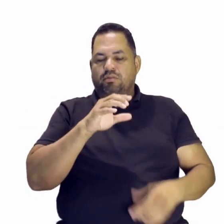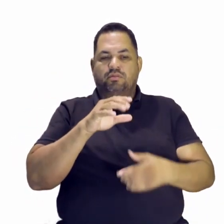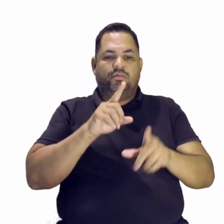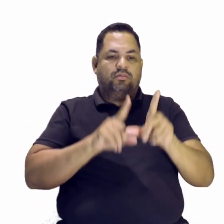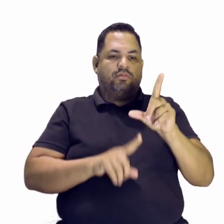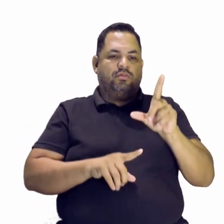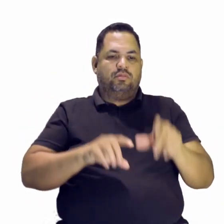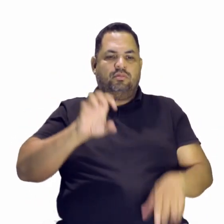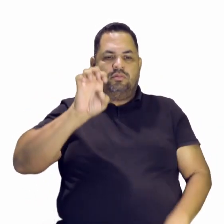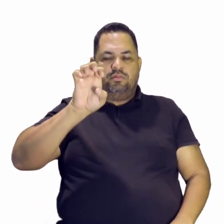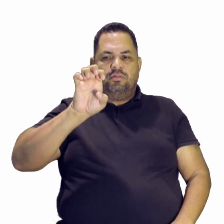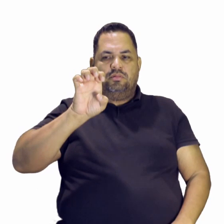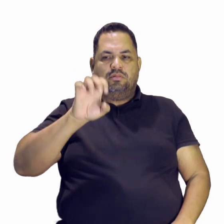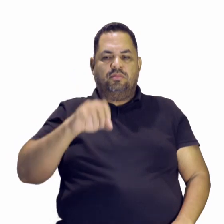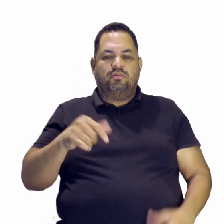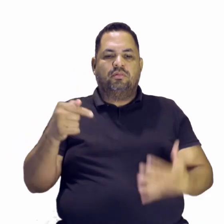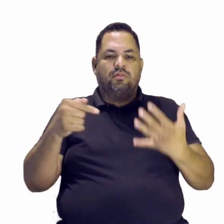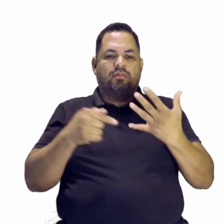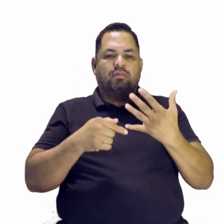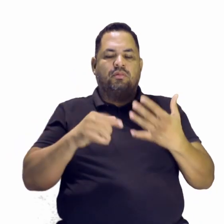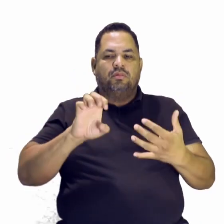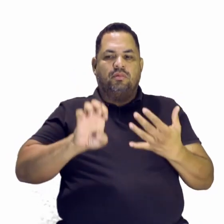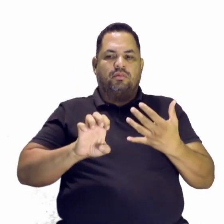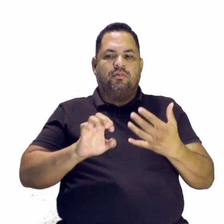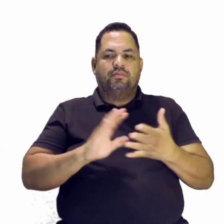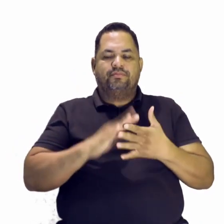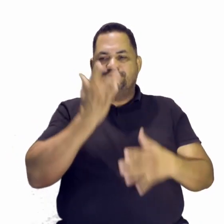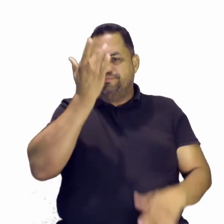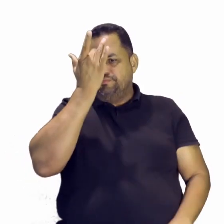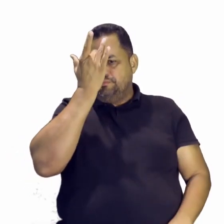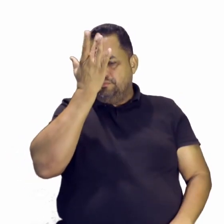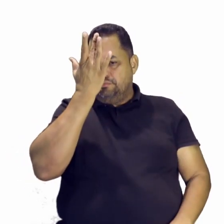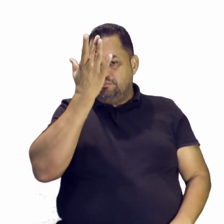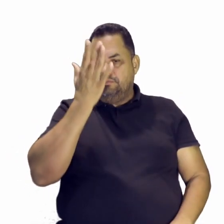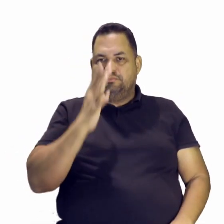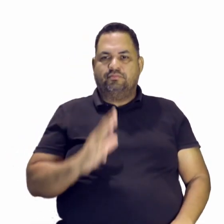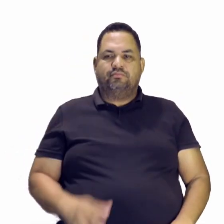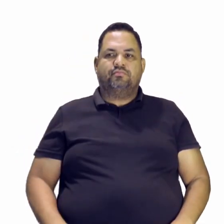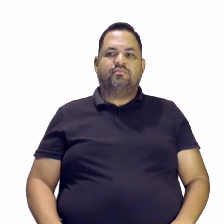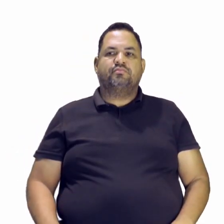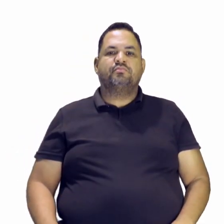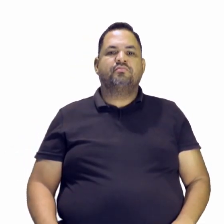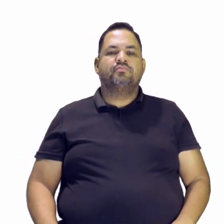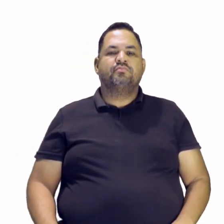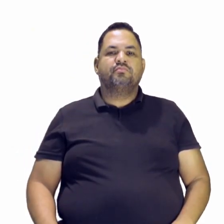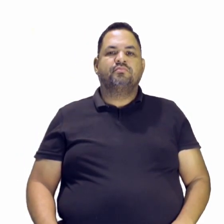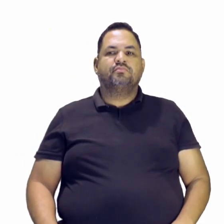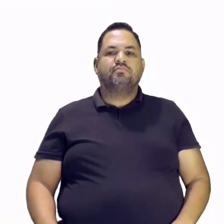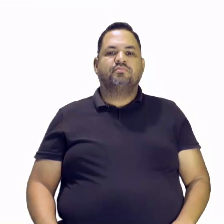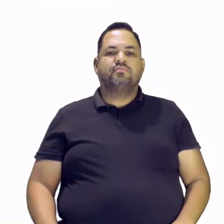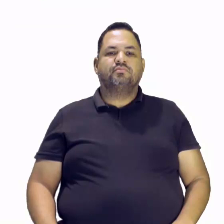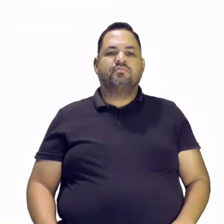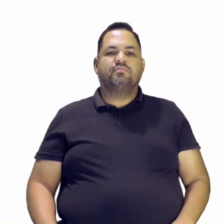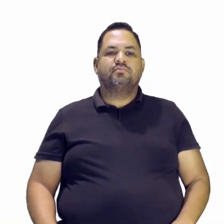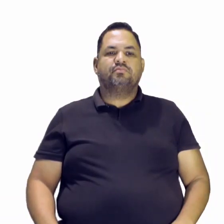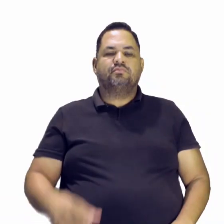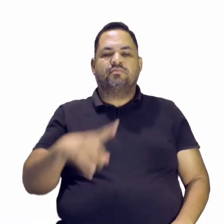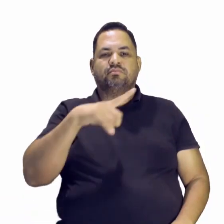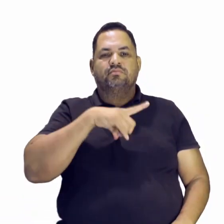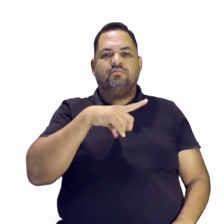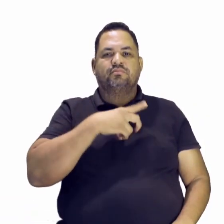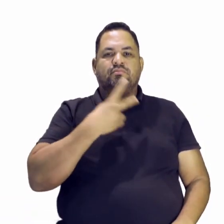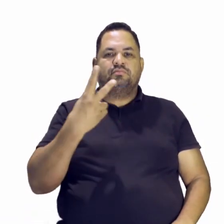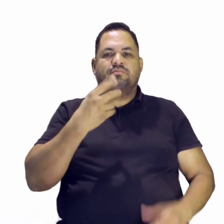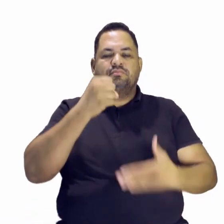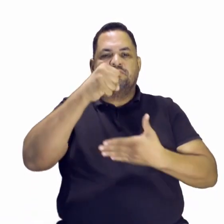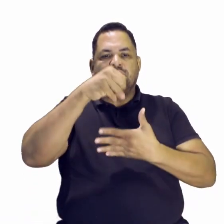perfeito? Essa foi fichinha, né, gente? Foi tranquilo, foi maravilhoso, certo? Maravilhoso. Temos agora a segunda